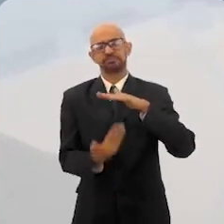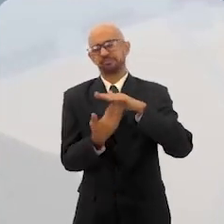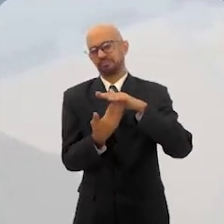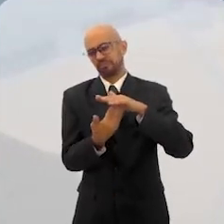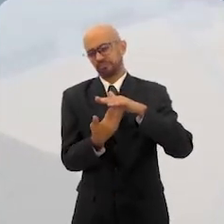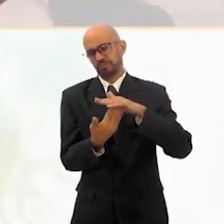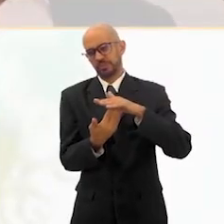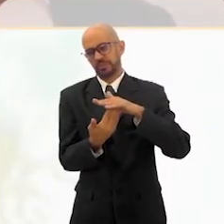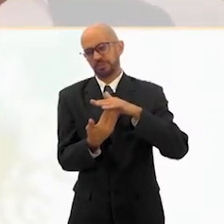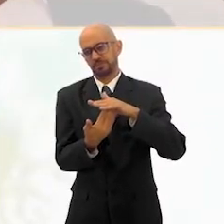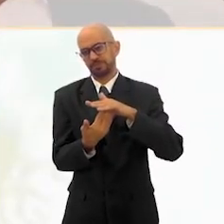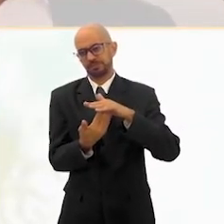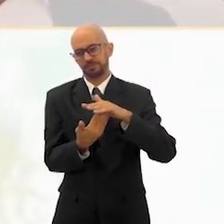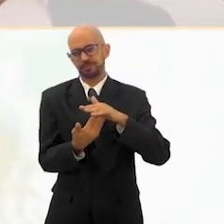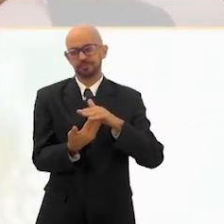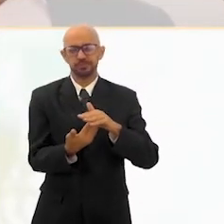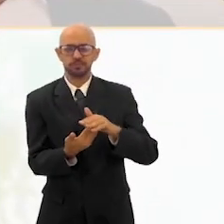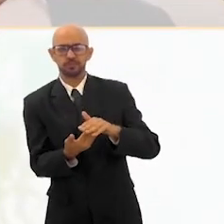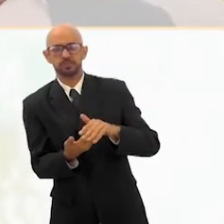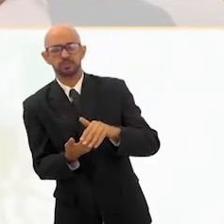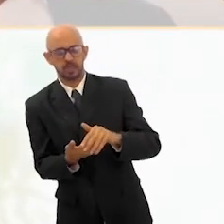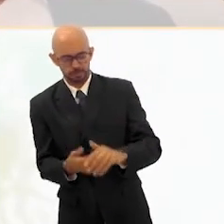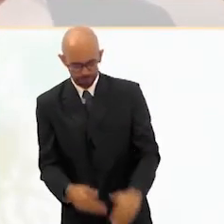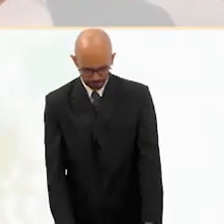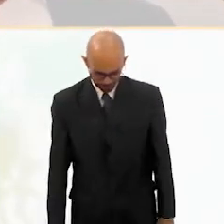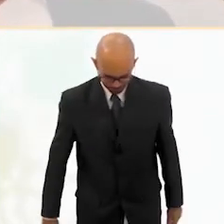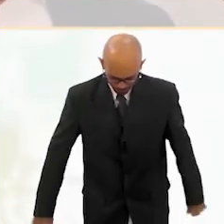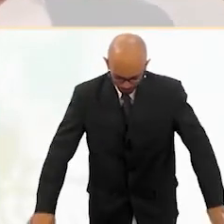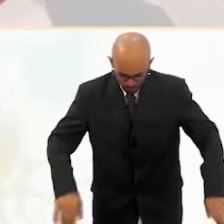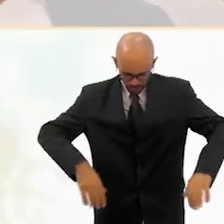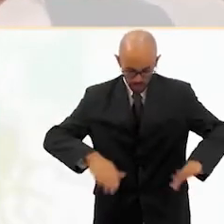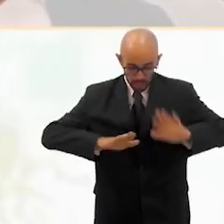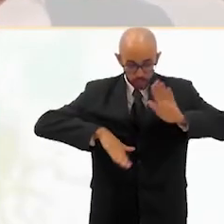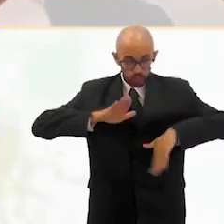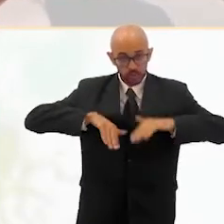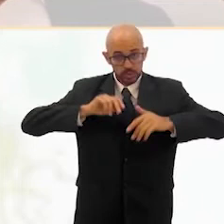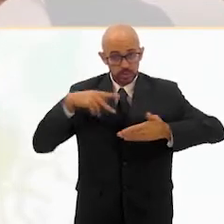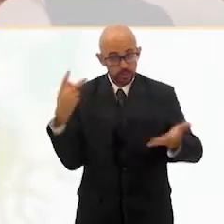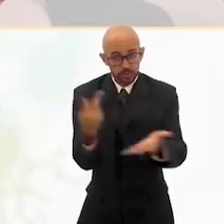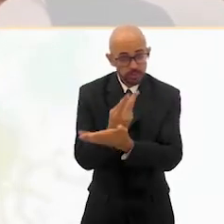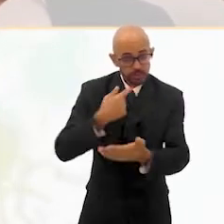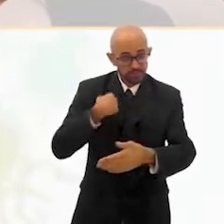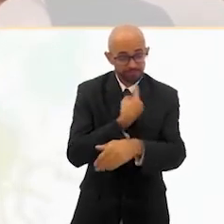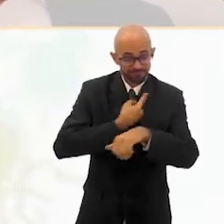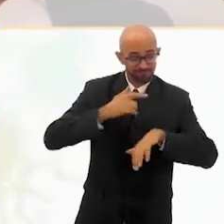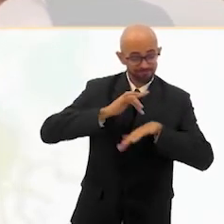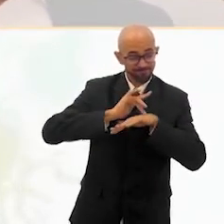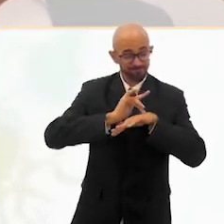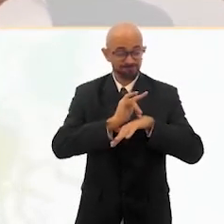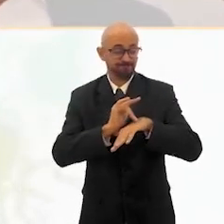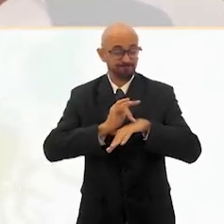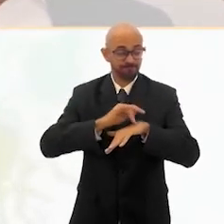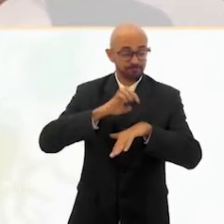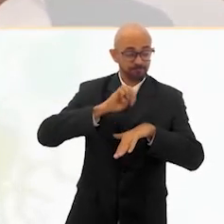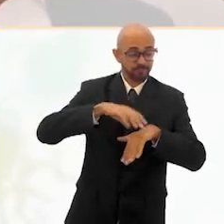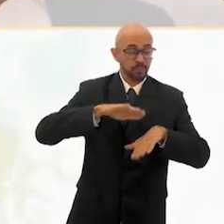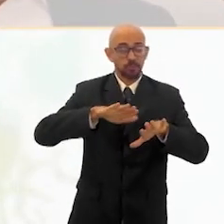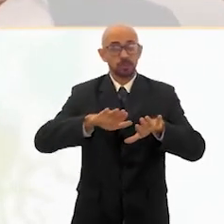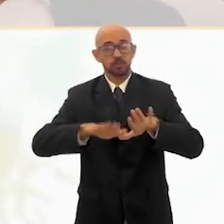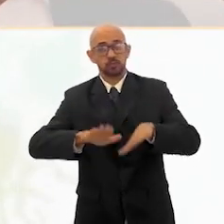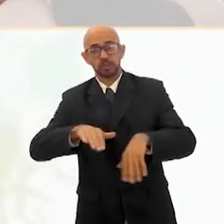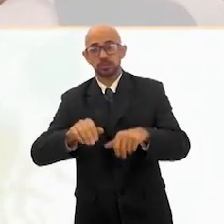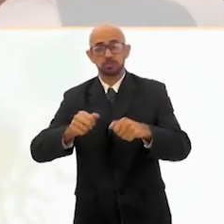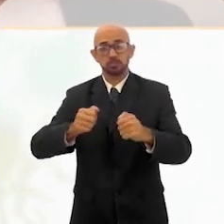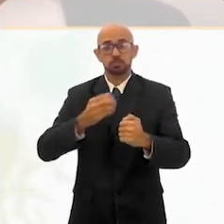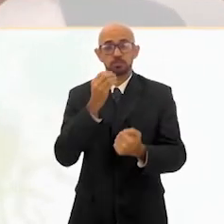limitações, né? A gente tem limitações como gestor, né? E muitas vezes isso frustra a gente, né? Coisas que a gente